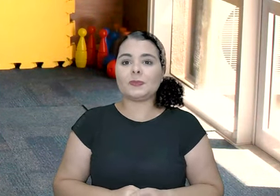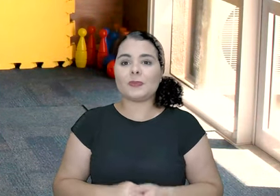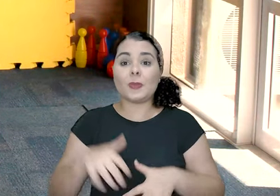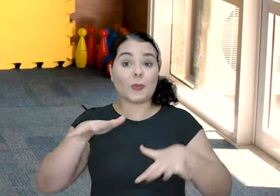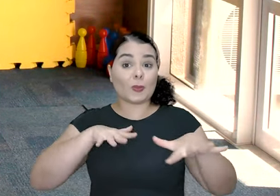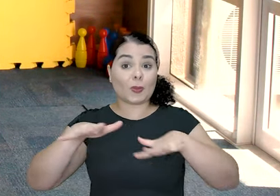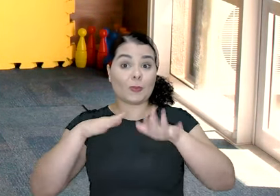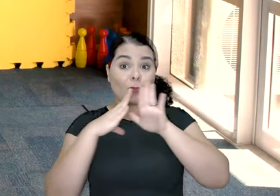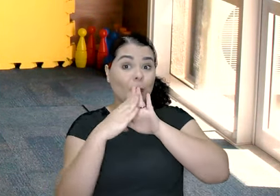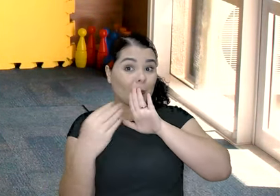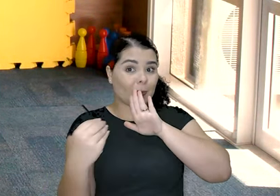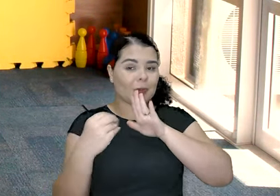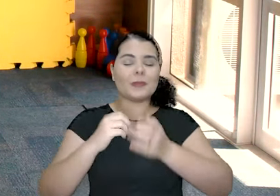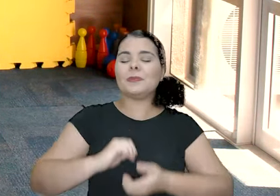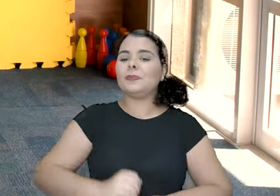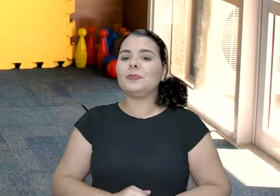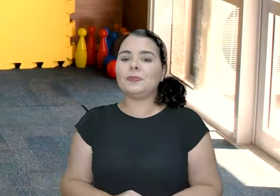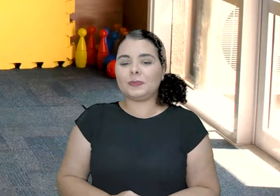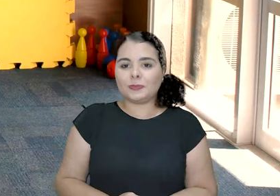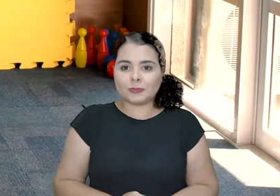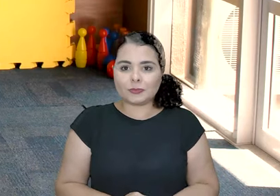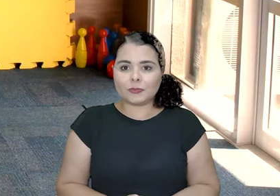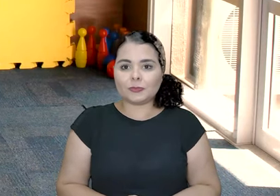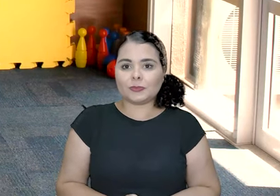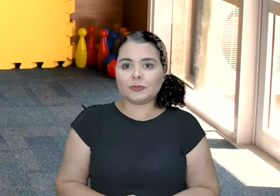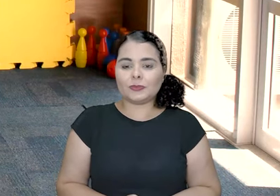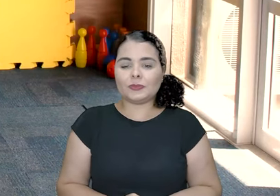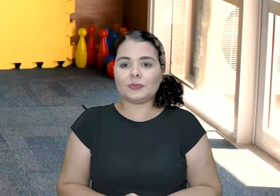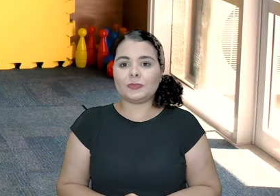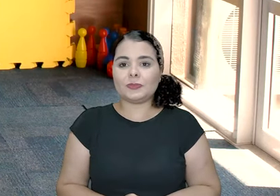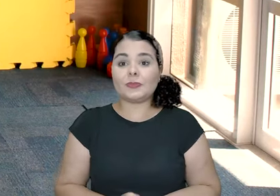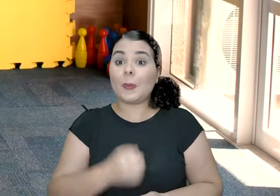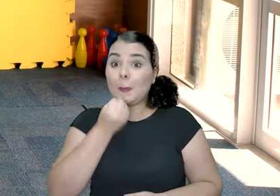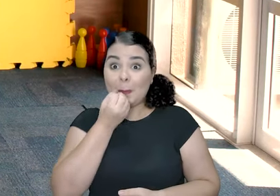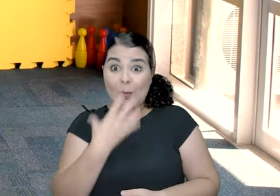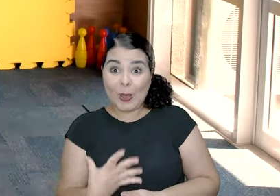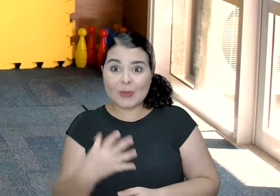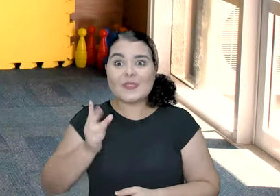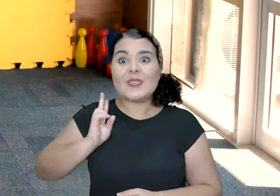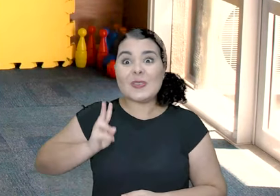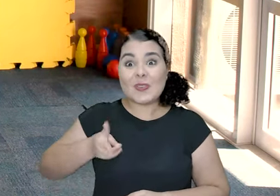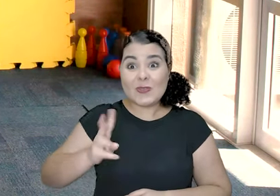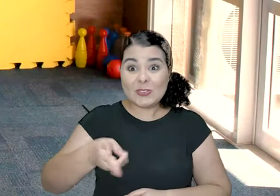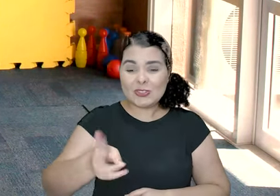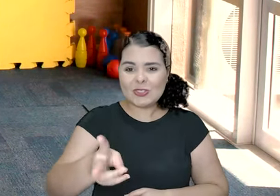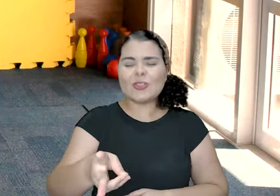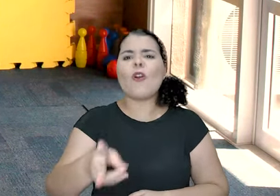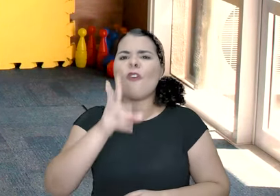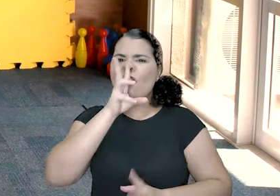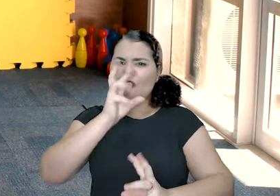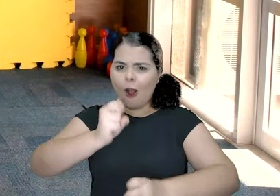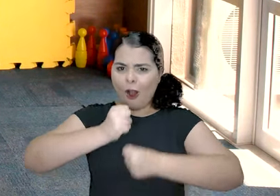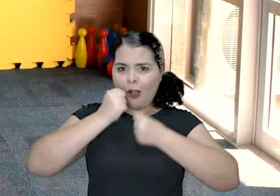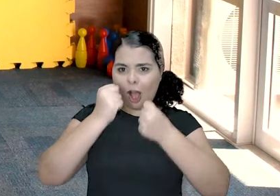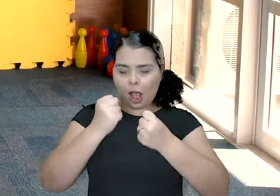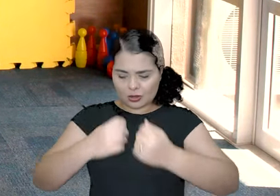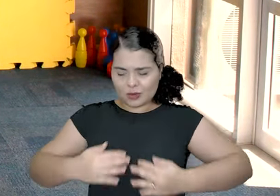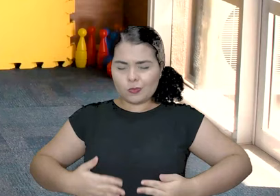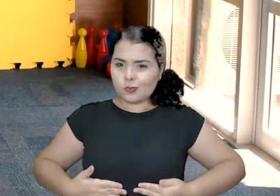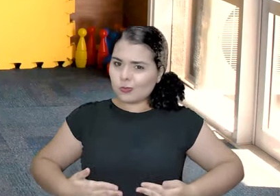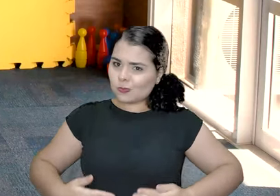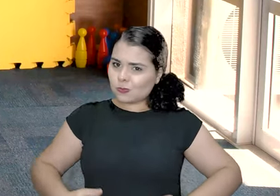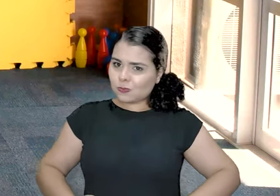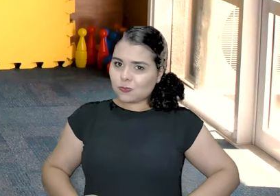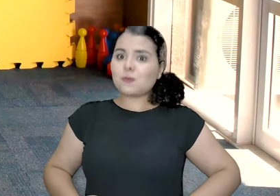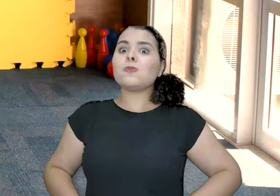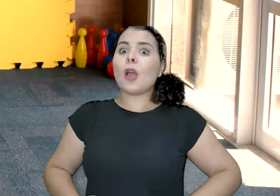e cruza. Afasta e cruza. Boa, continua. Força no abdômen.